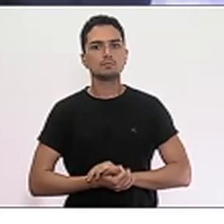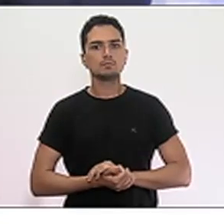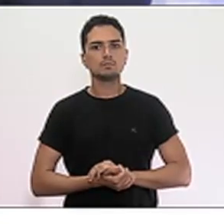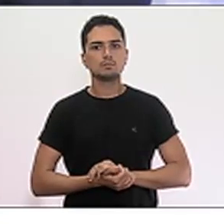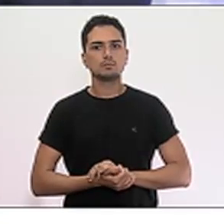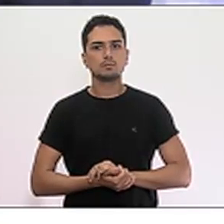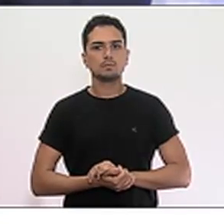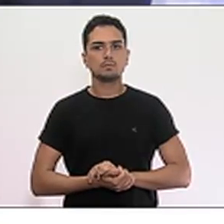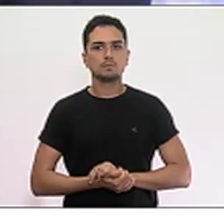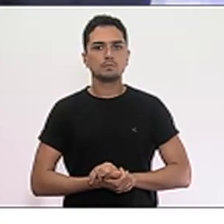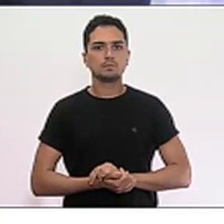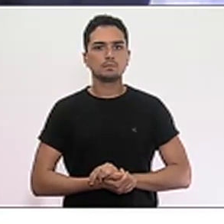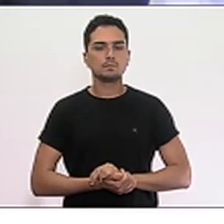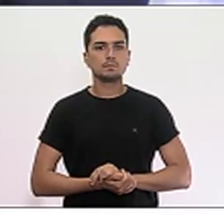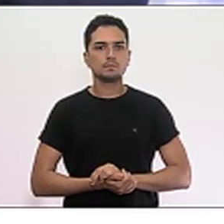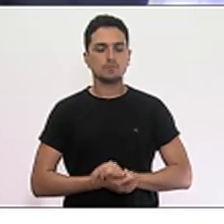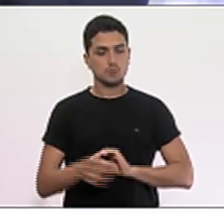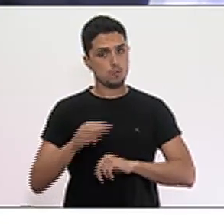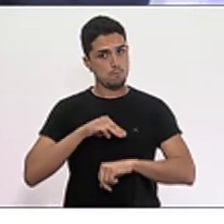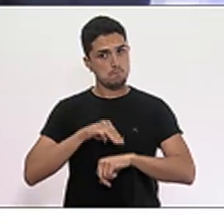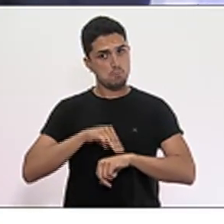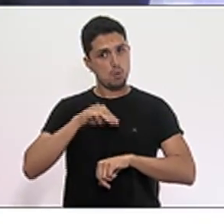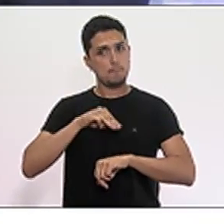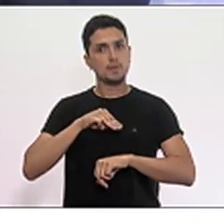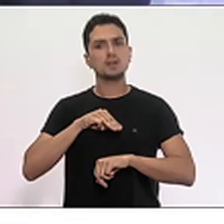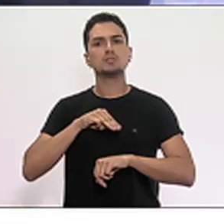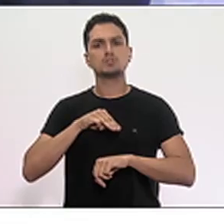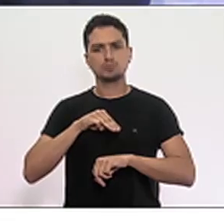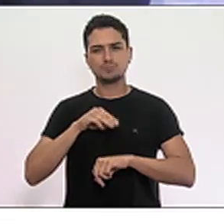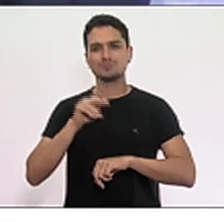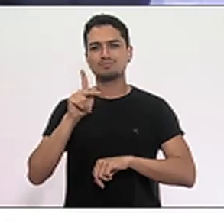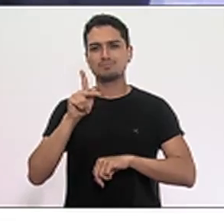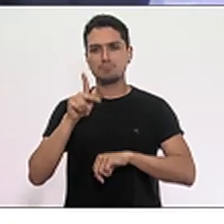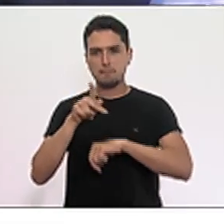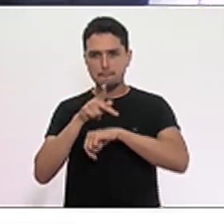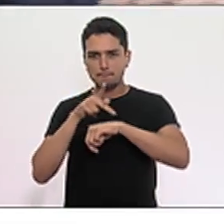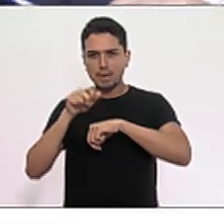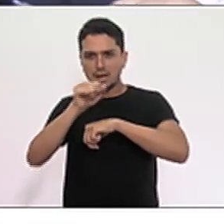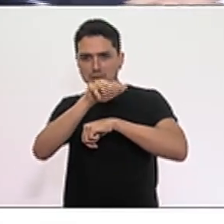Estamos num momento internacional bastante interessante,